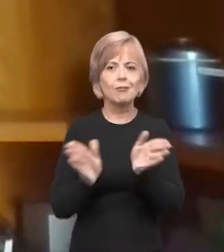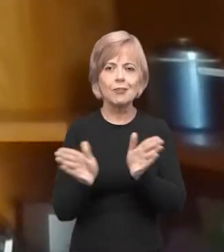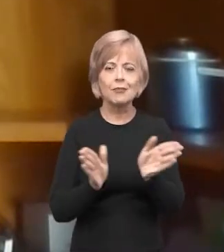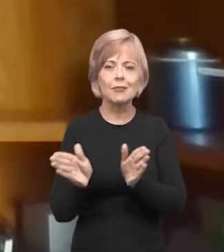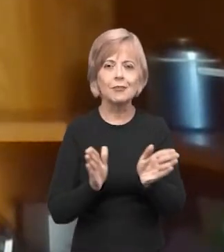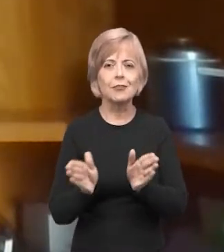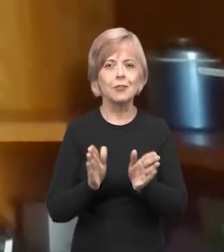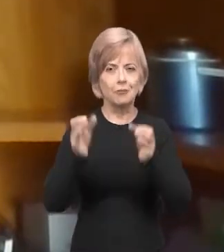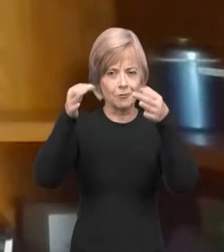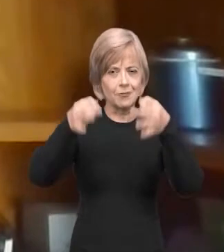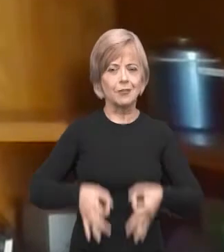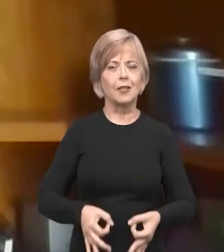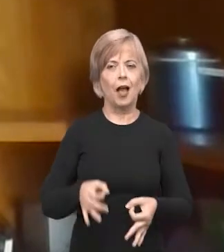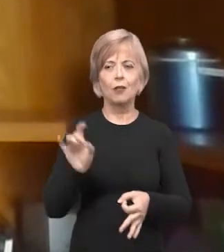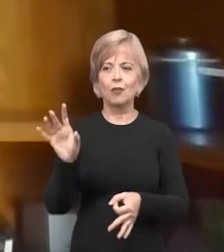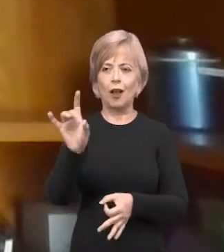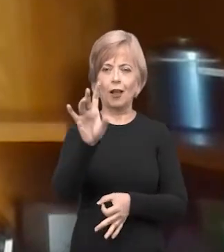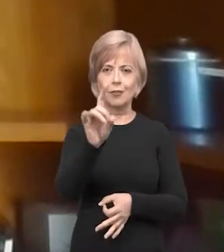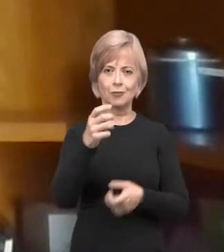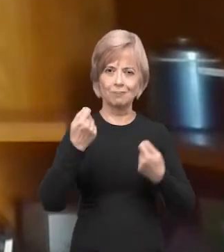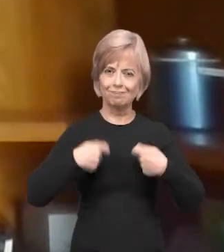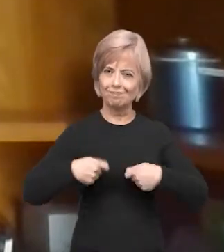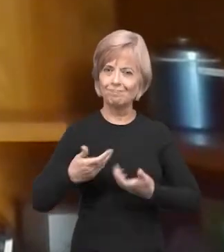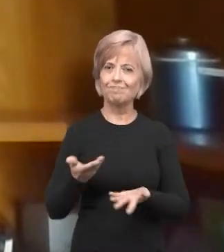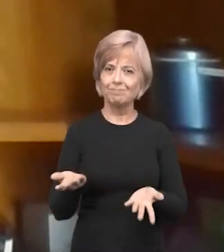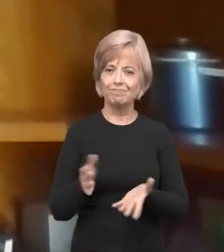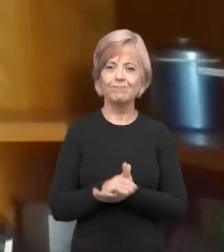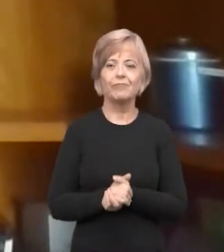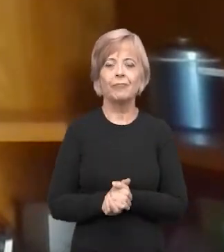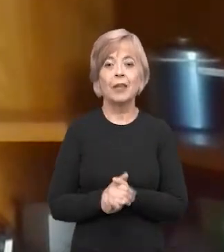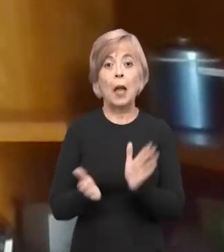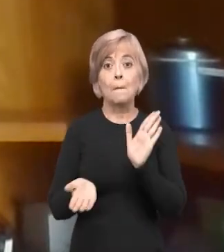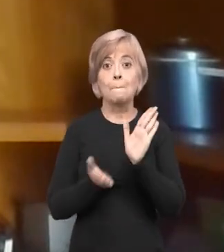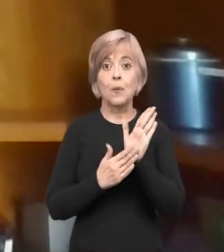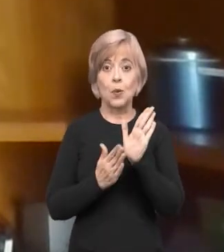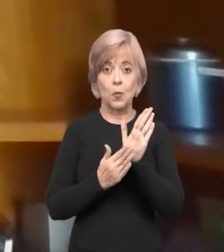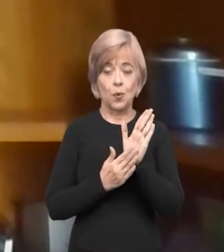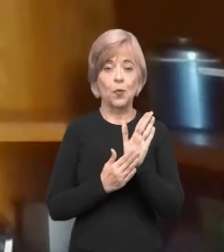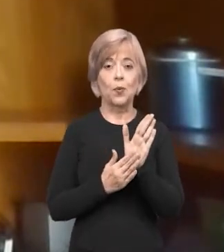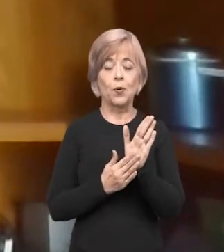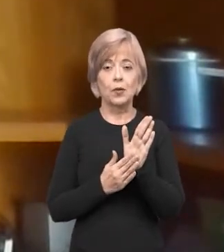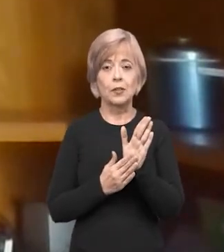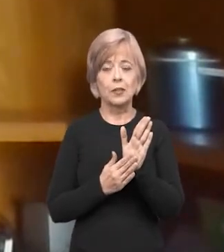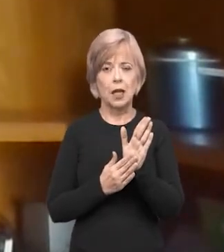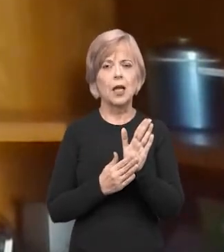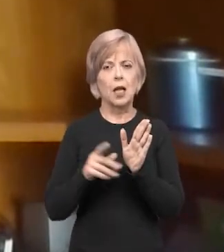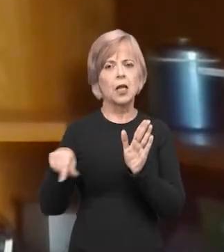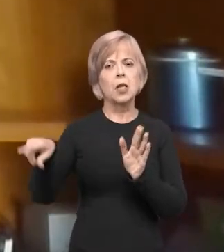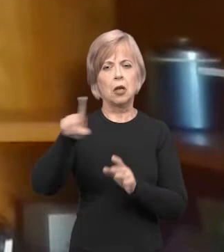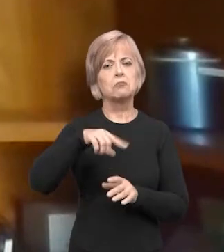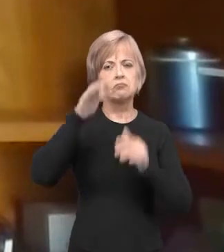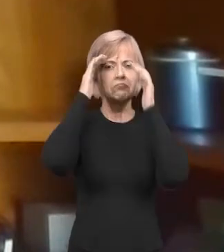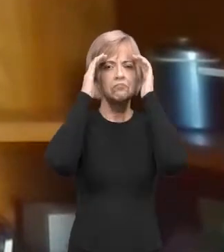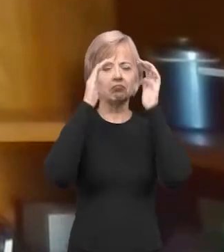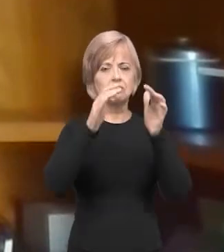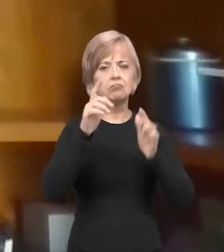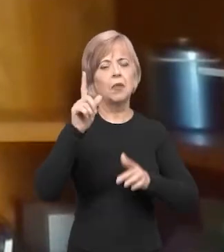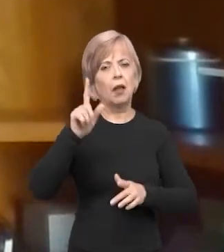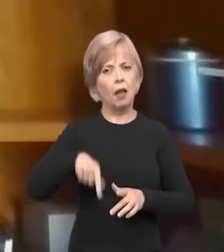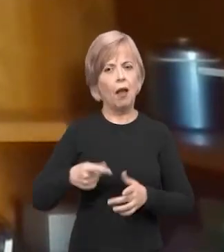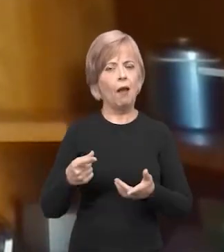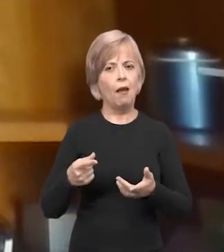necessidades de cada uma dessas pessoas. A proposta, e que foi cumprida, foi